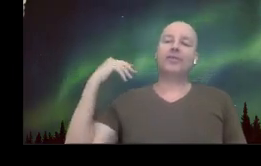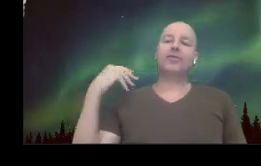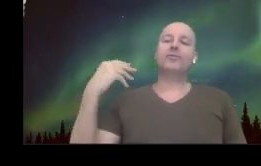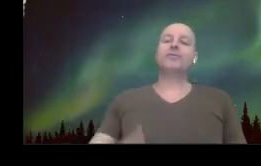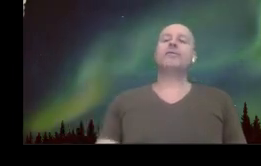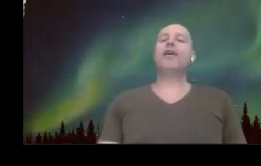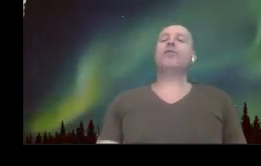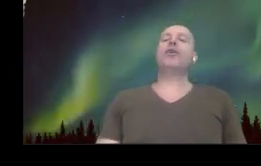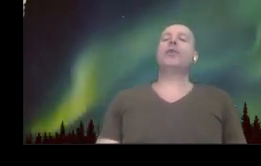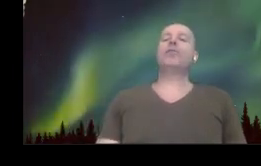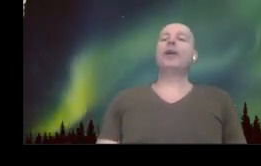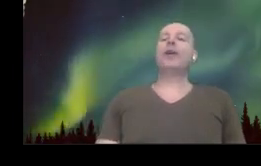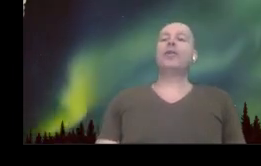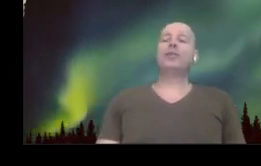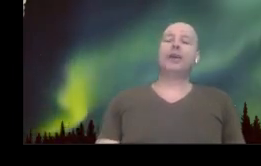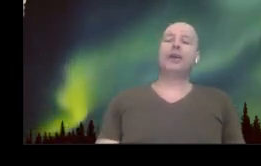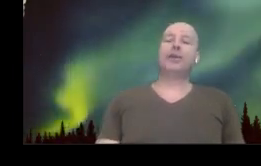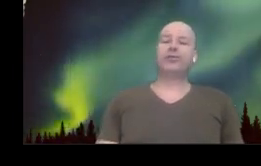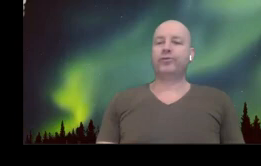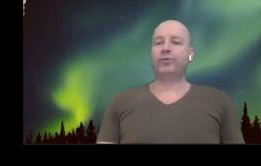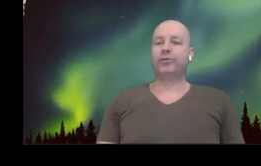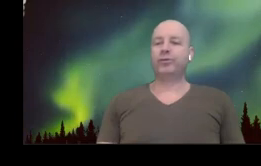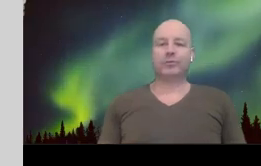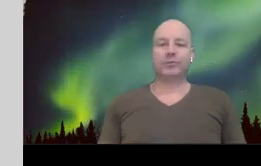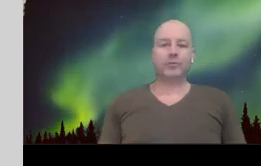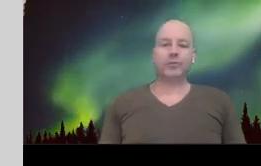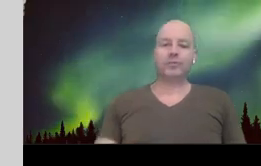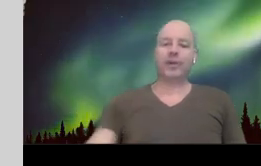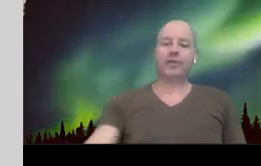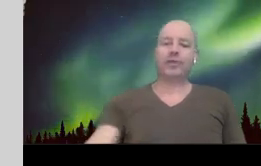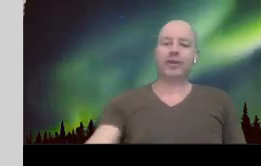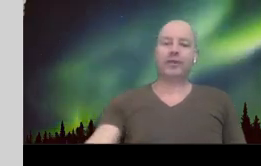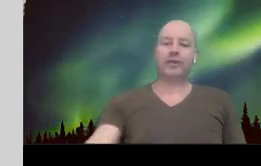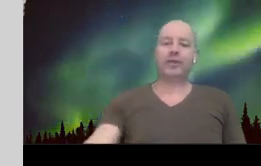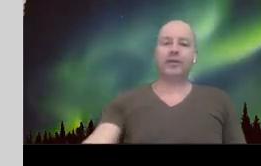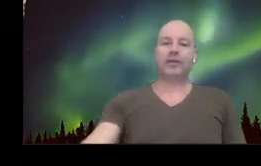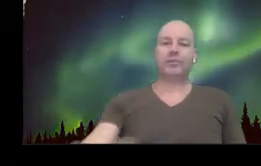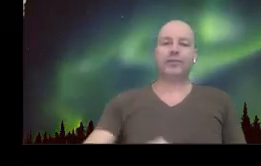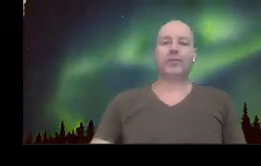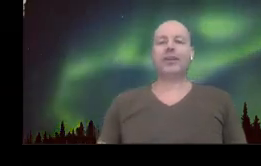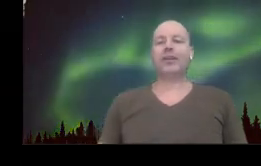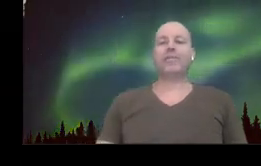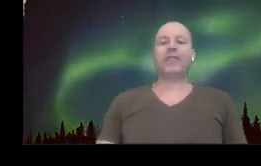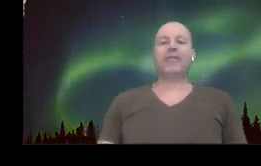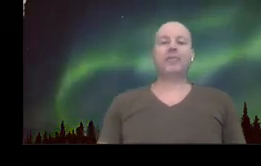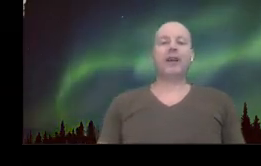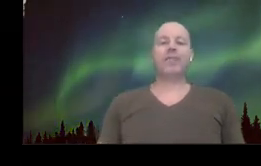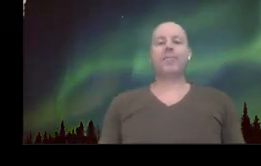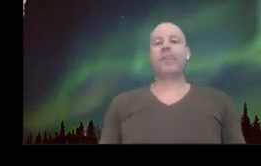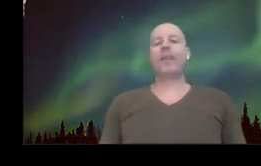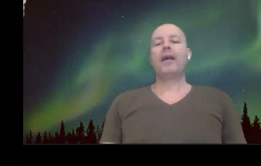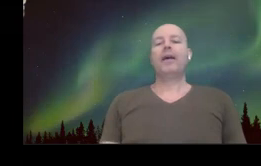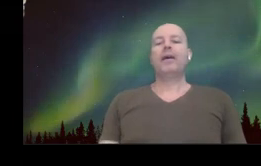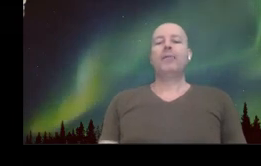o Alex com aurora boreal ao fundo. Opa, já deu um bizil aqui. Vamos